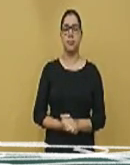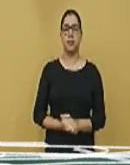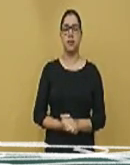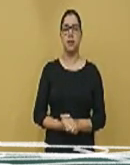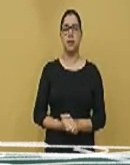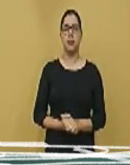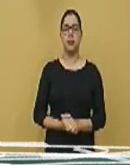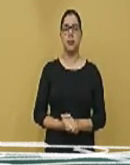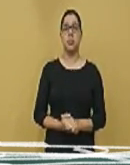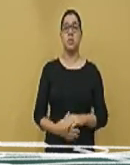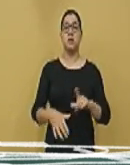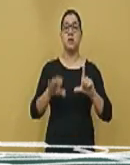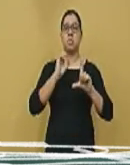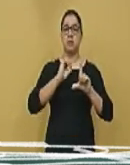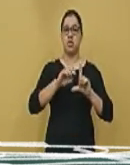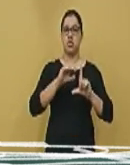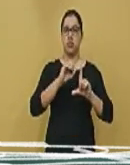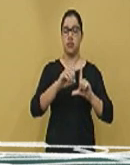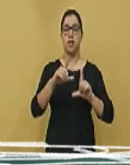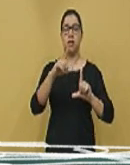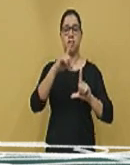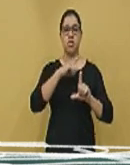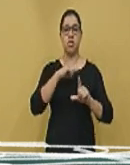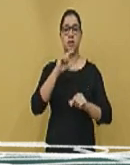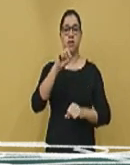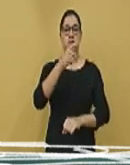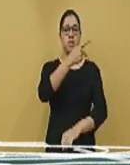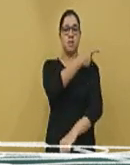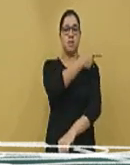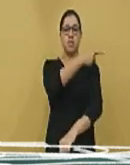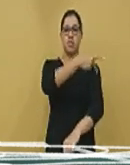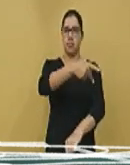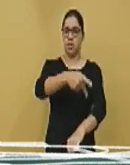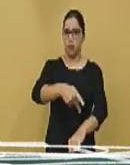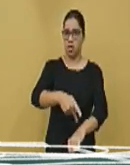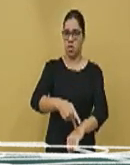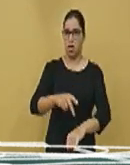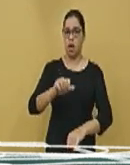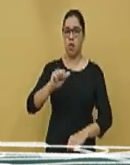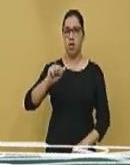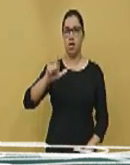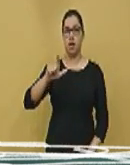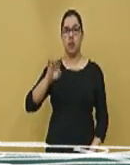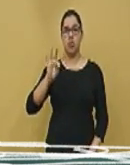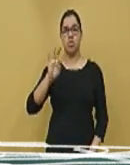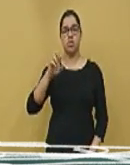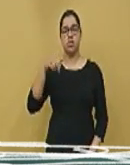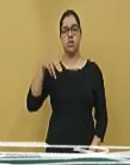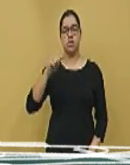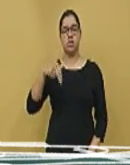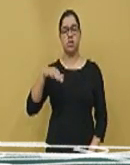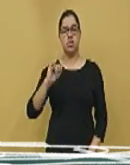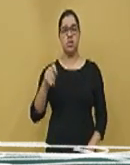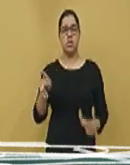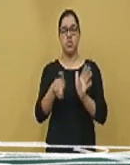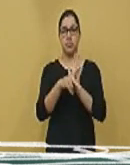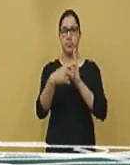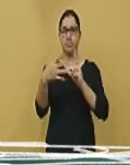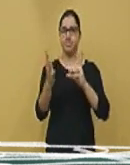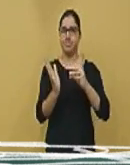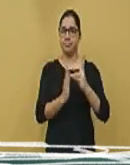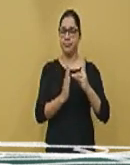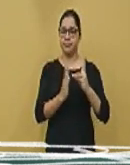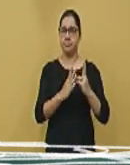uma licenciatura de Pedagogia da Alternância, Licenciatura Intercultural Indígena, cujo programa que